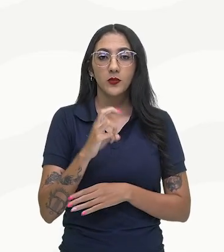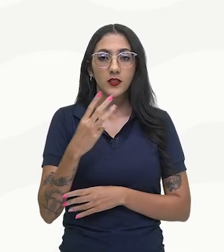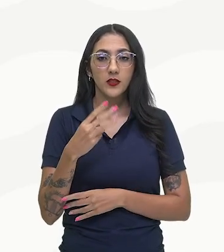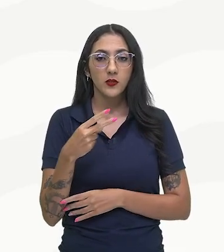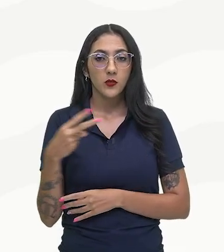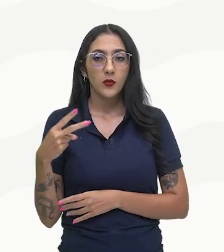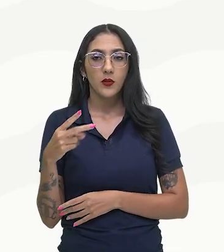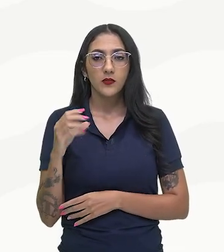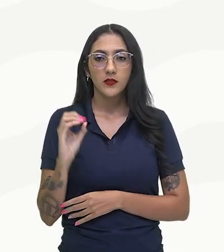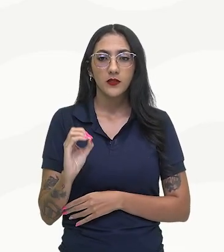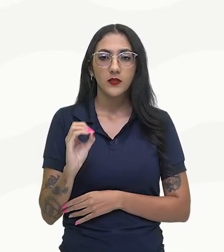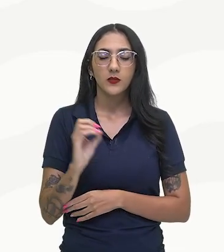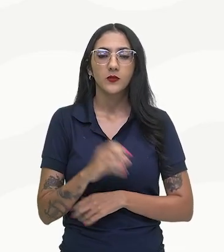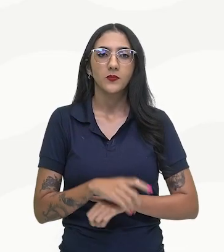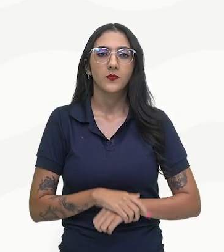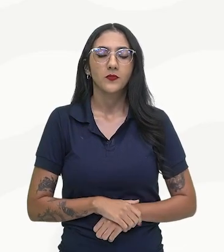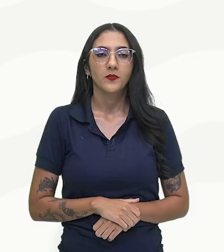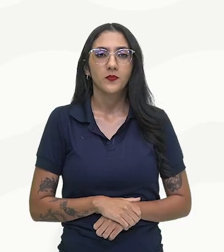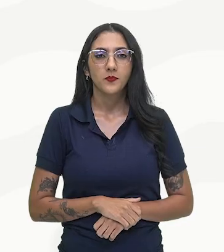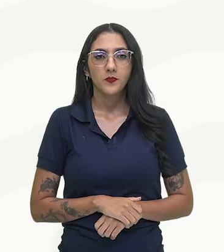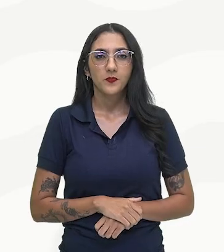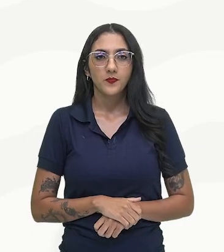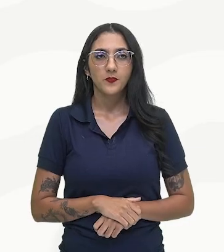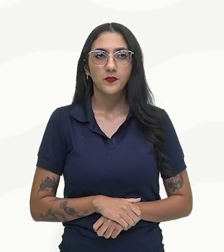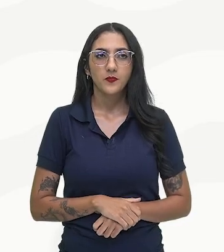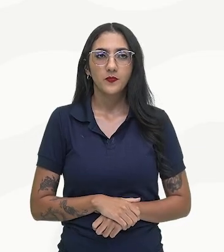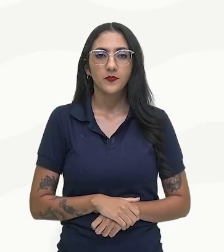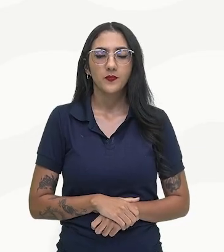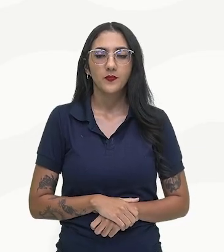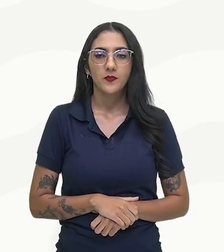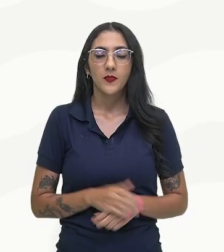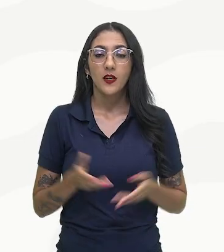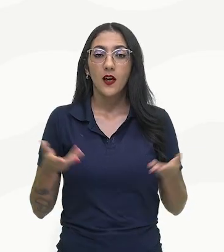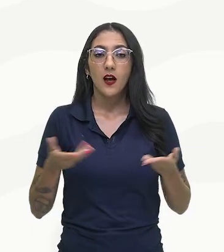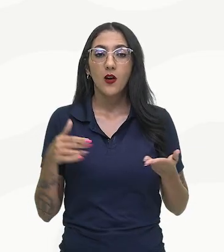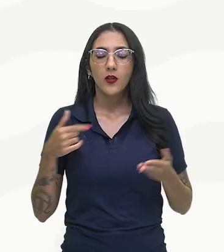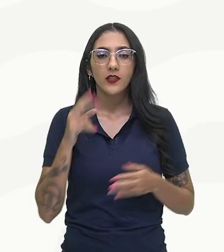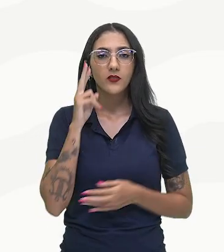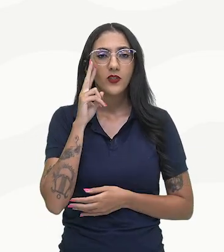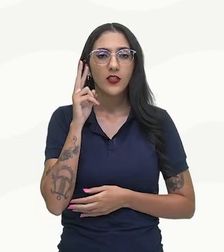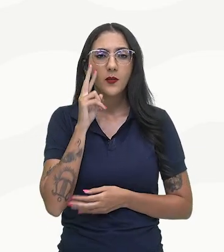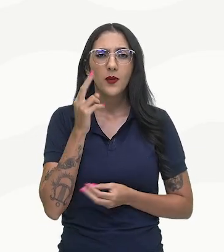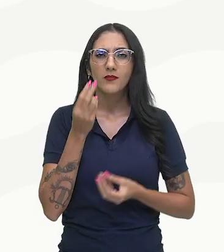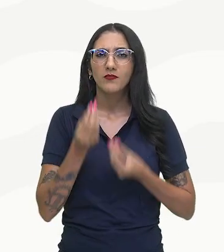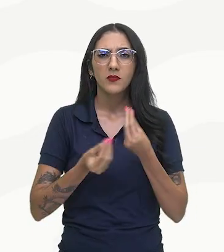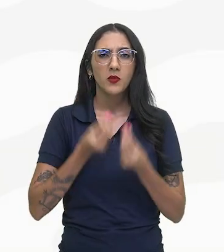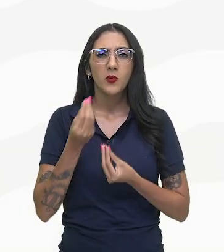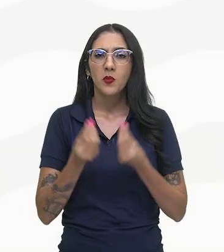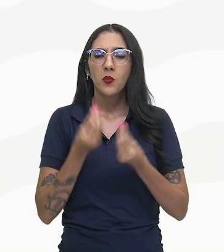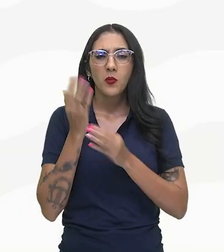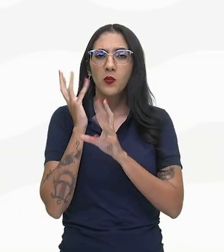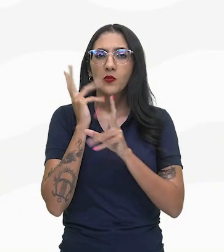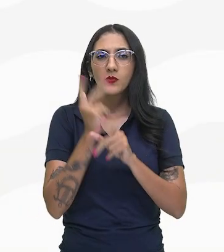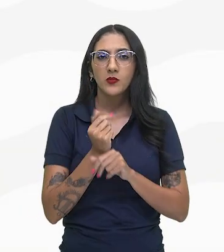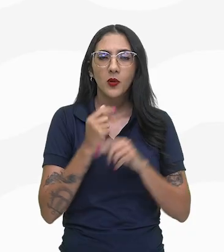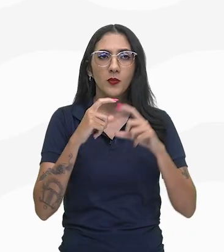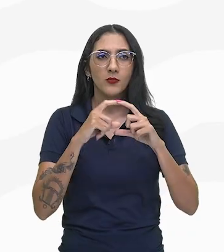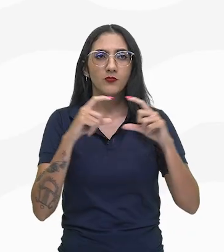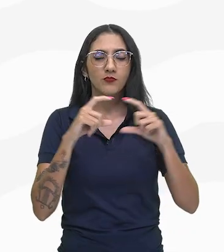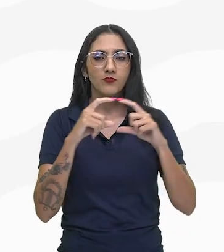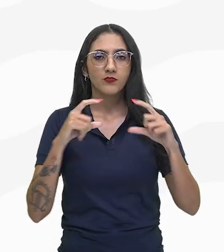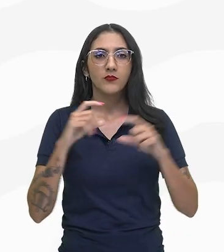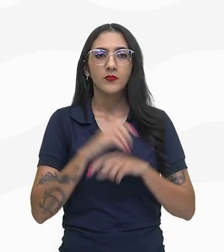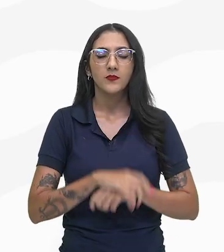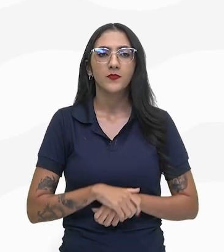Isso mesmo. E agora, nós vamos então lembrar como resolver uma equação do segundo grau. Então, olha só, se nós temos